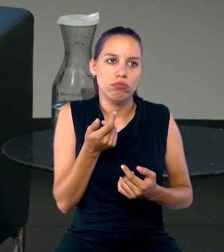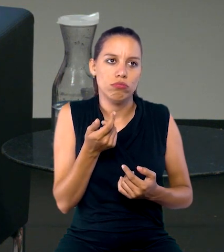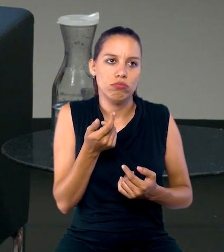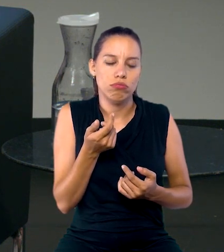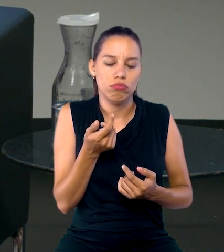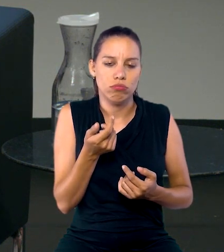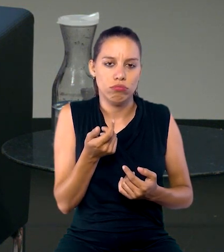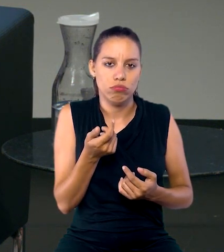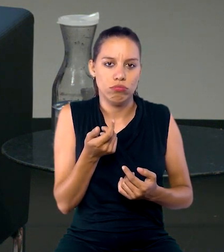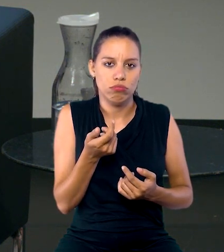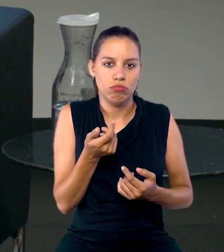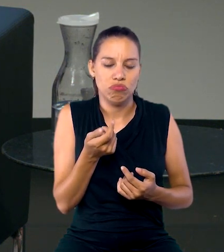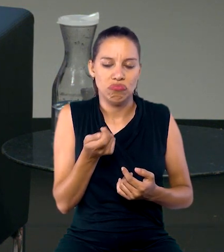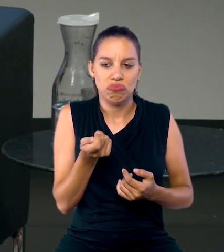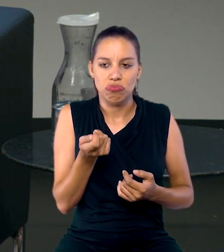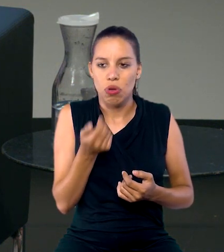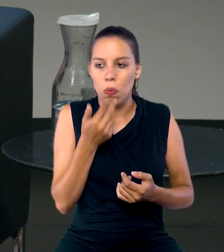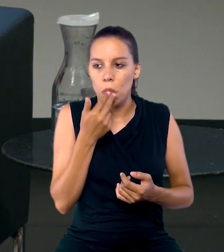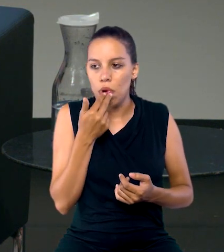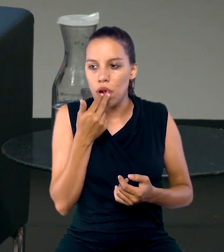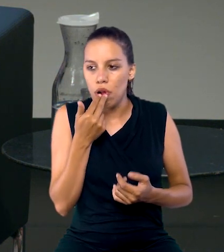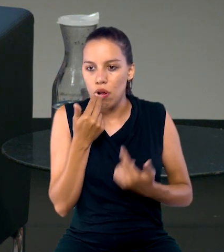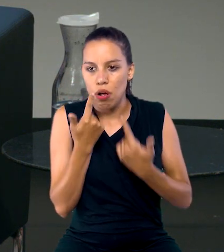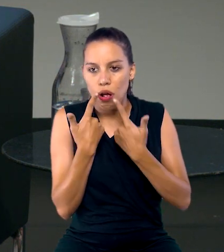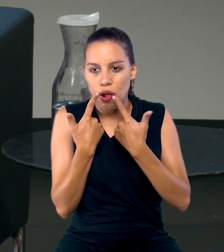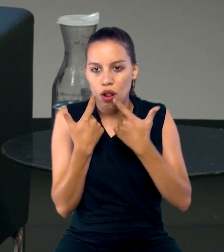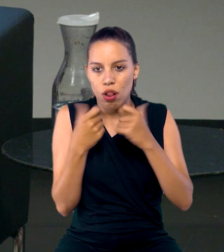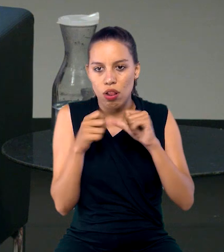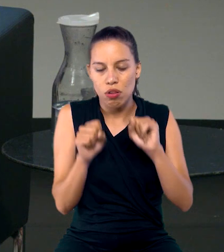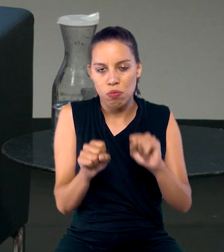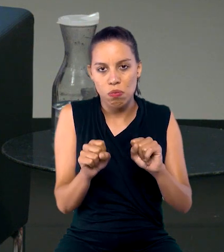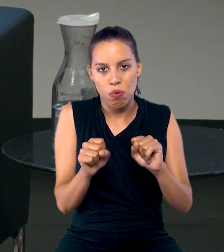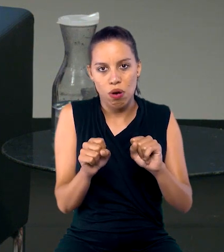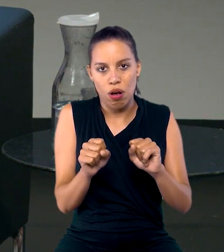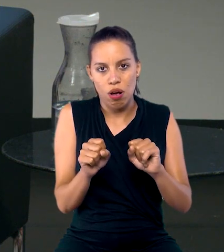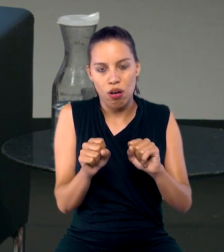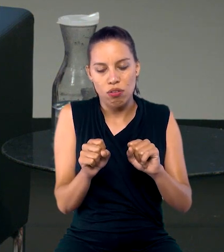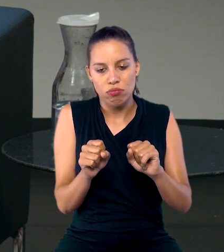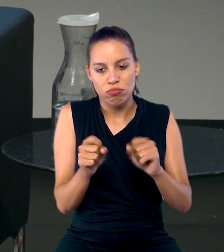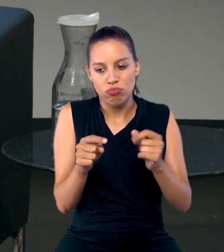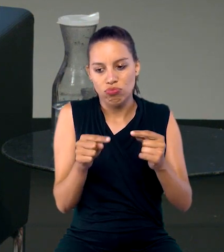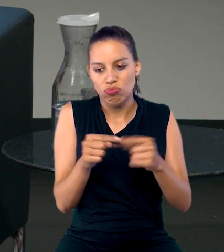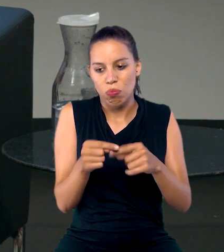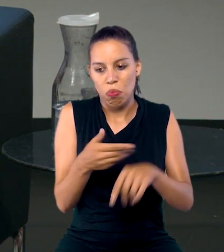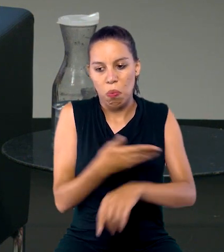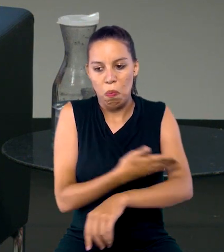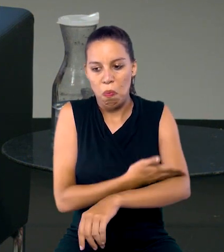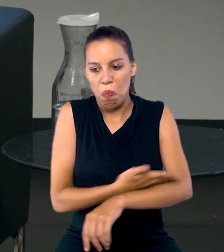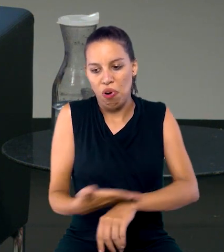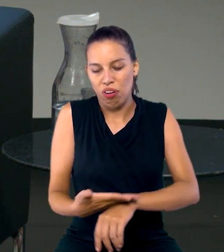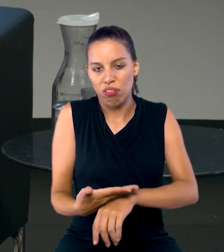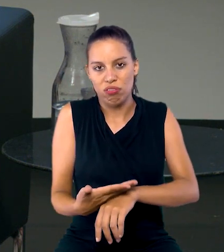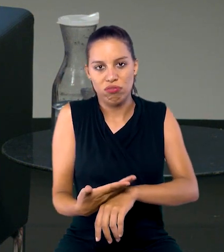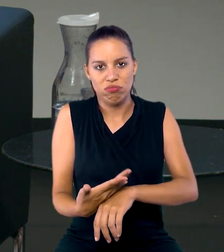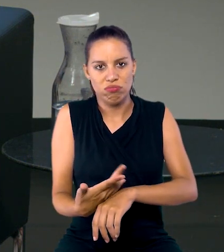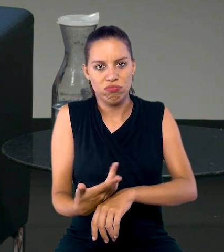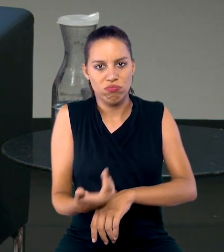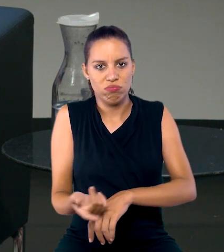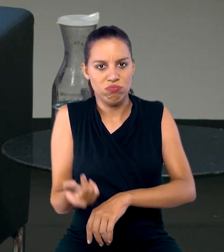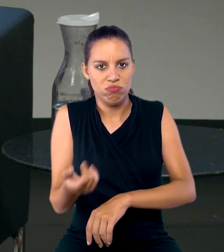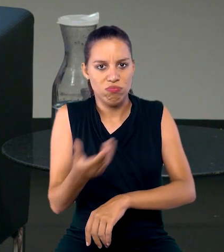eurocêntrica, uma linguagem binária, uma linguagem branca, masculina,